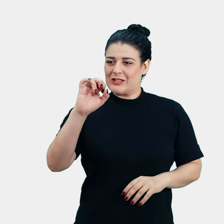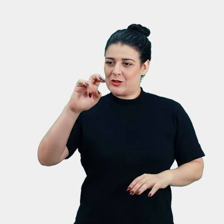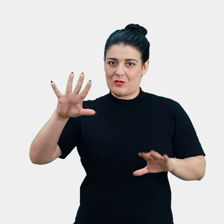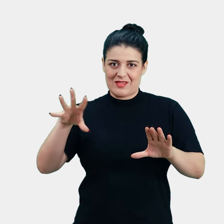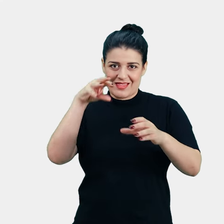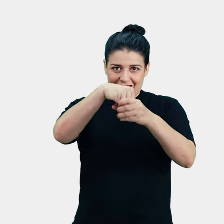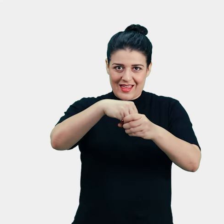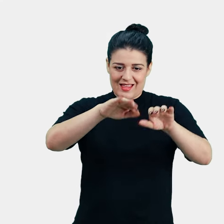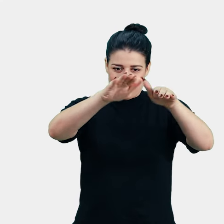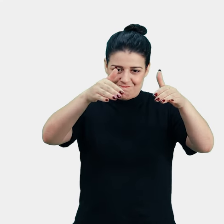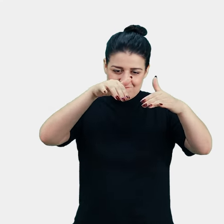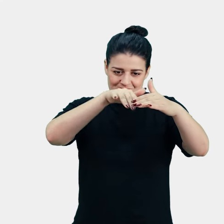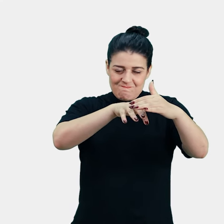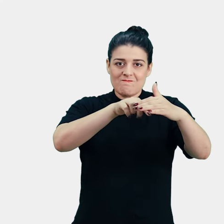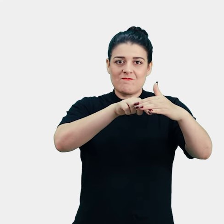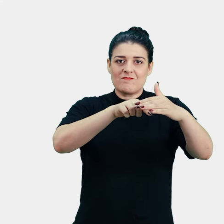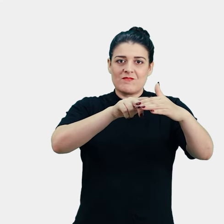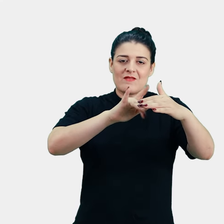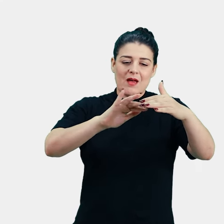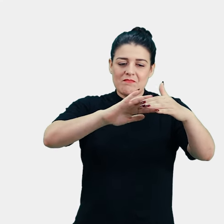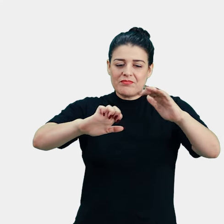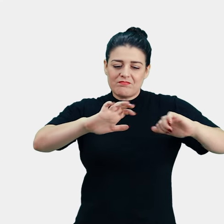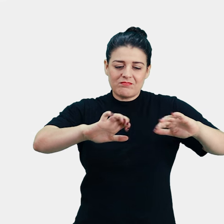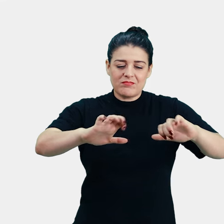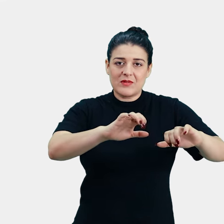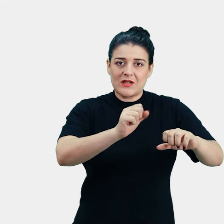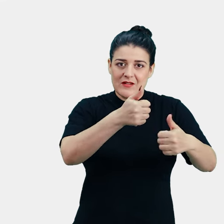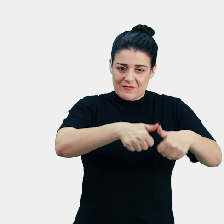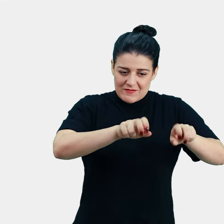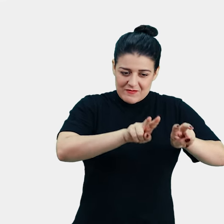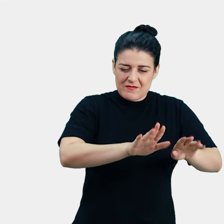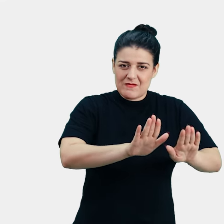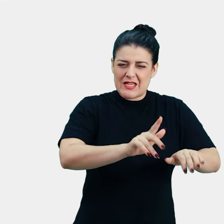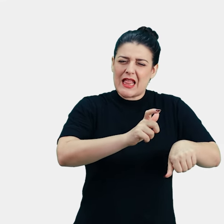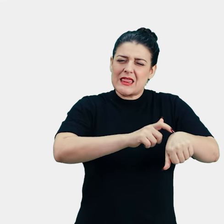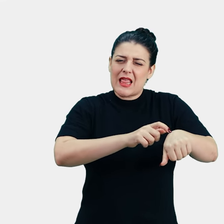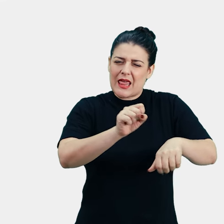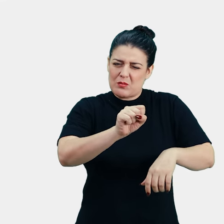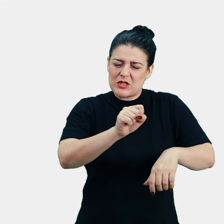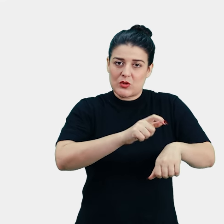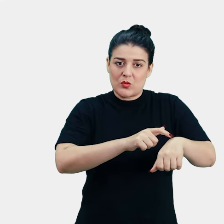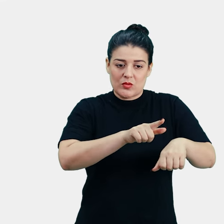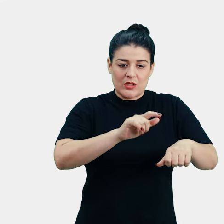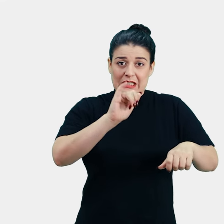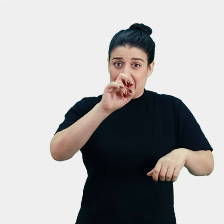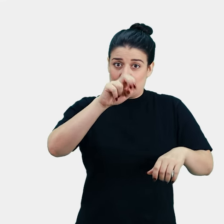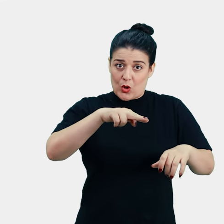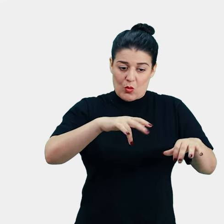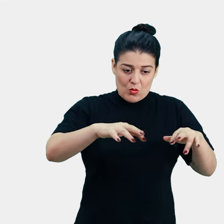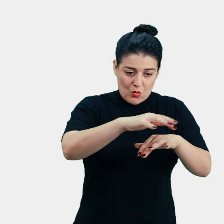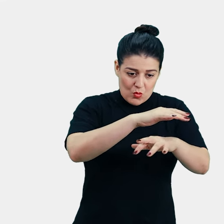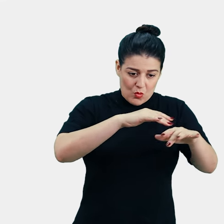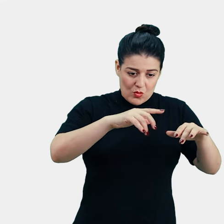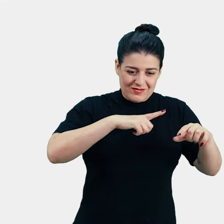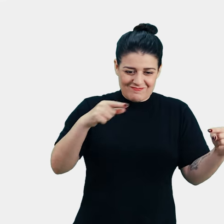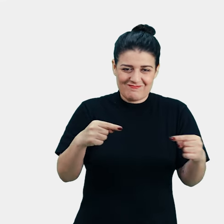trap, tá? A armadilha vão ser aprisionados aí por um tempo de 1 milissegundo. E aí esses íons, que apresentam suas